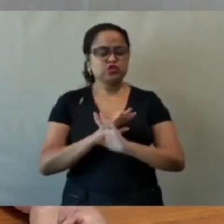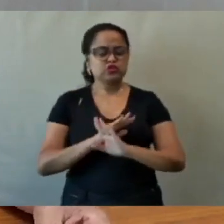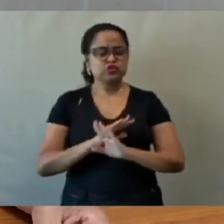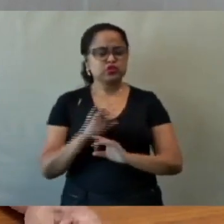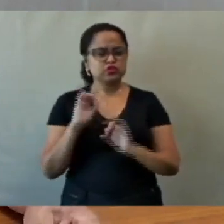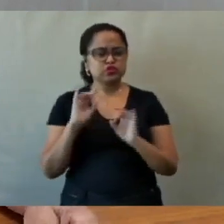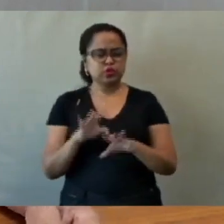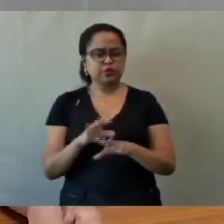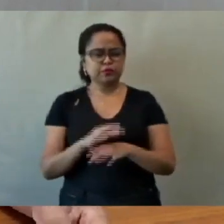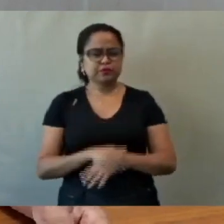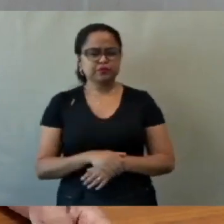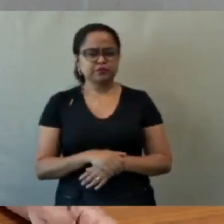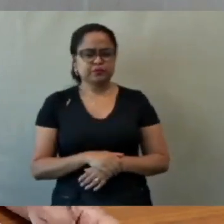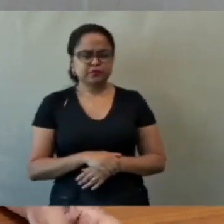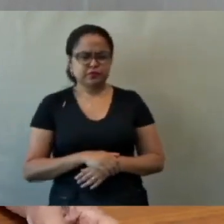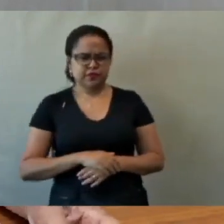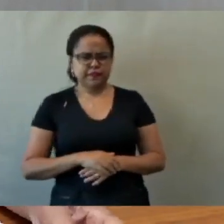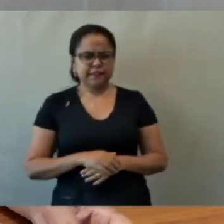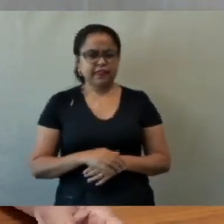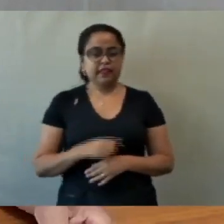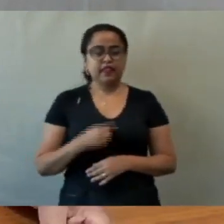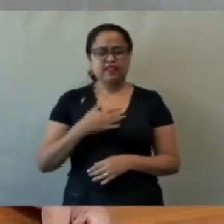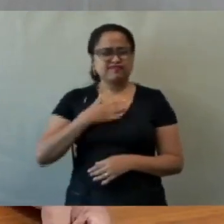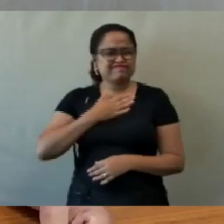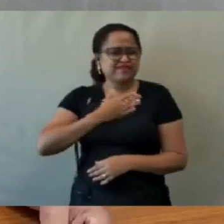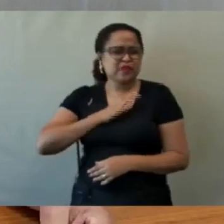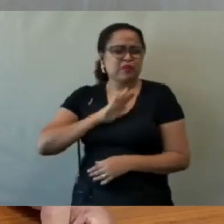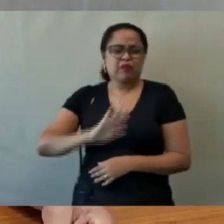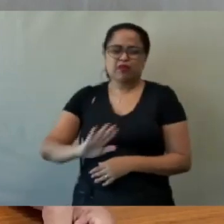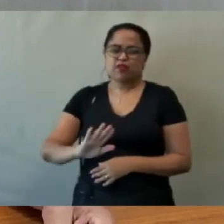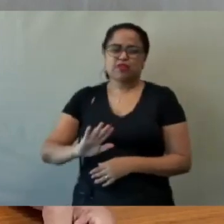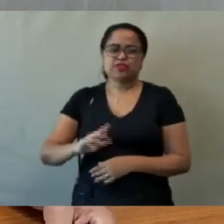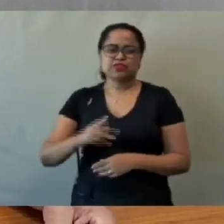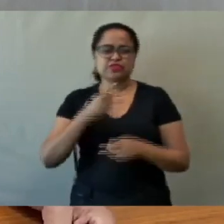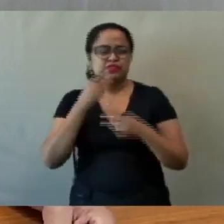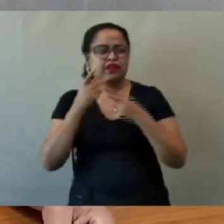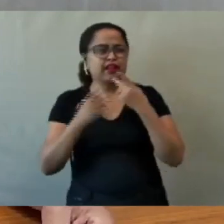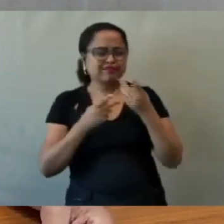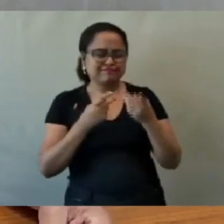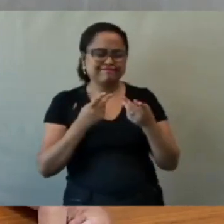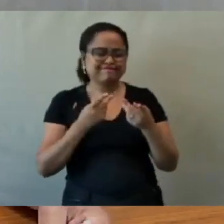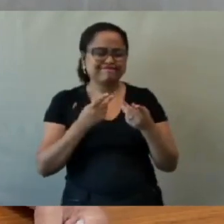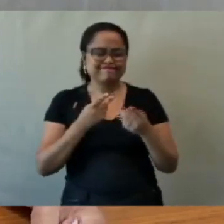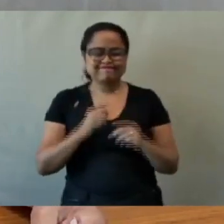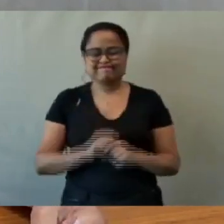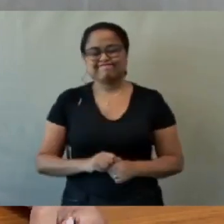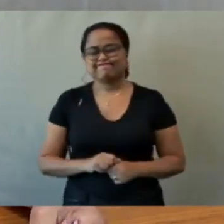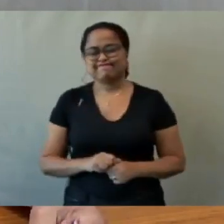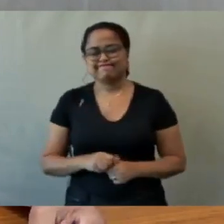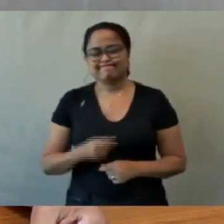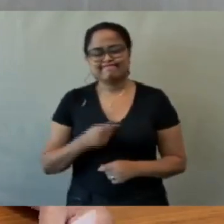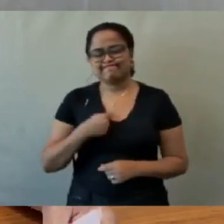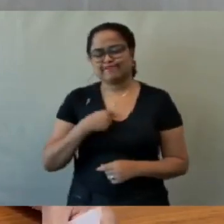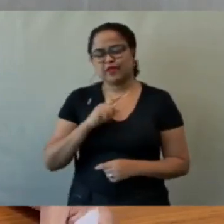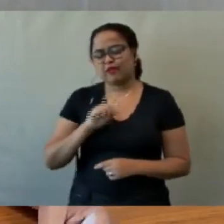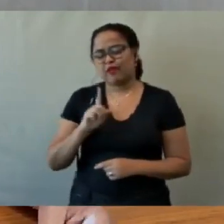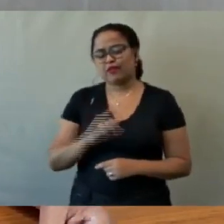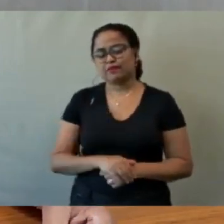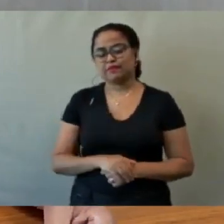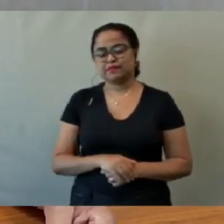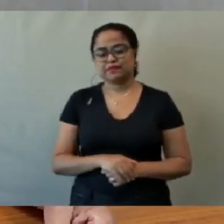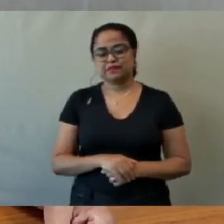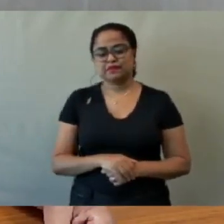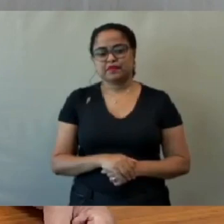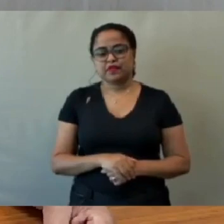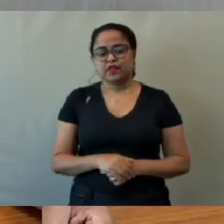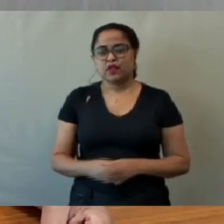desculpa, porque eu até falei que eu não gosto de falar, e não gosto mesmo, gente, eu não falo. E aí, depois que entrou essa